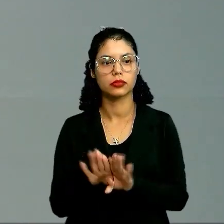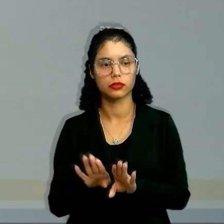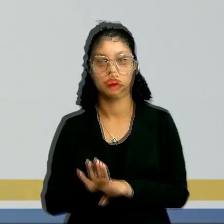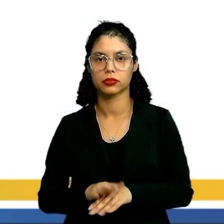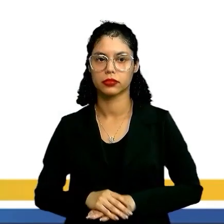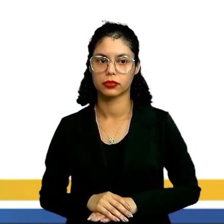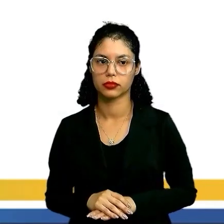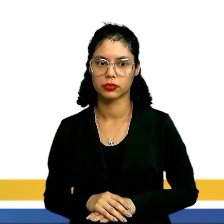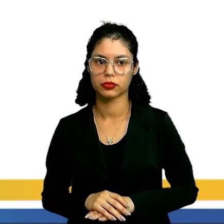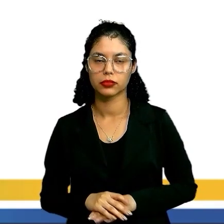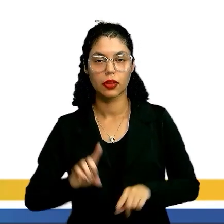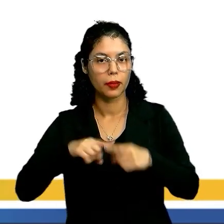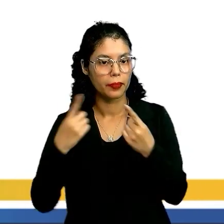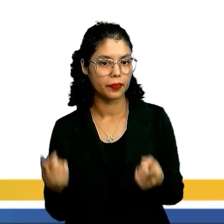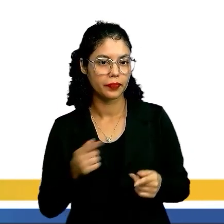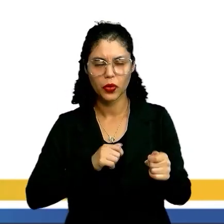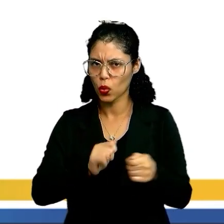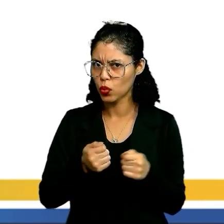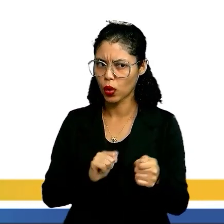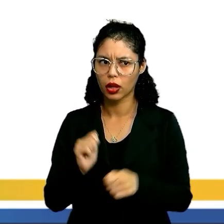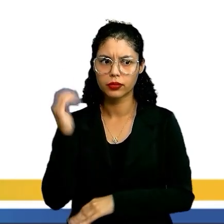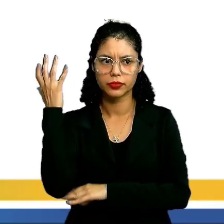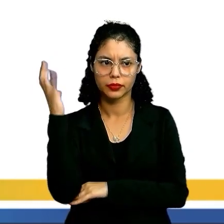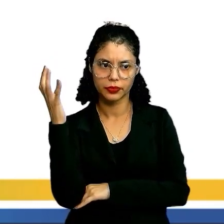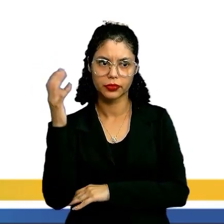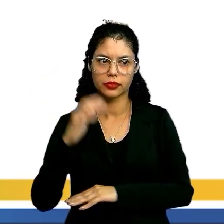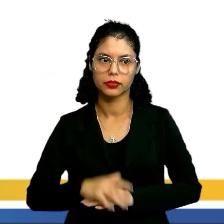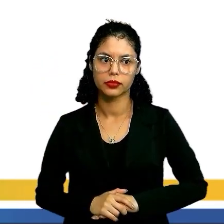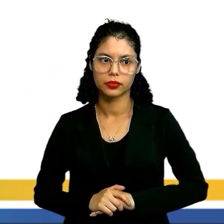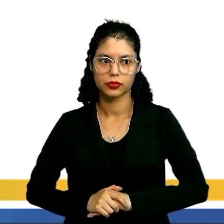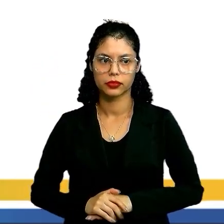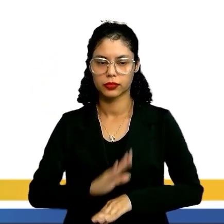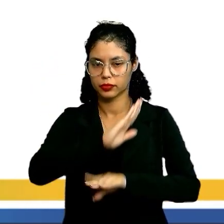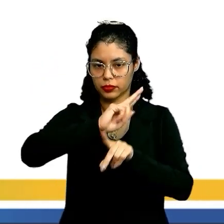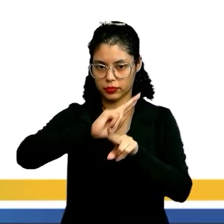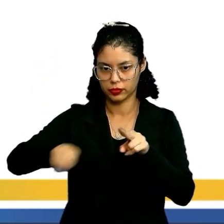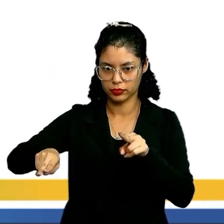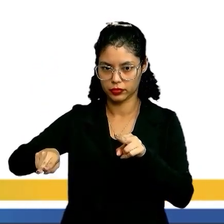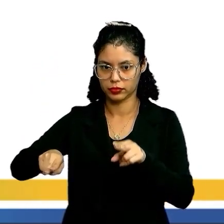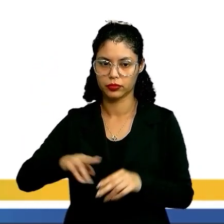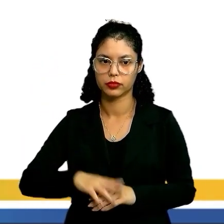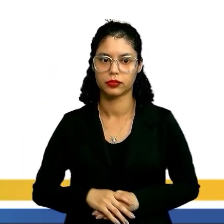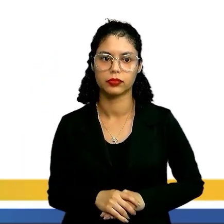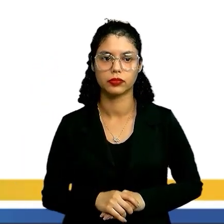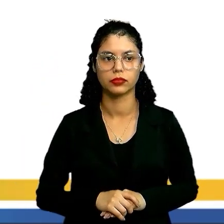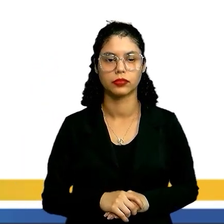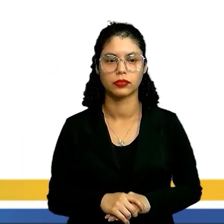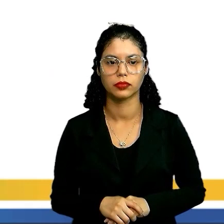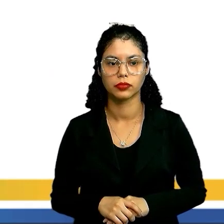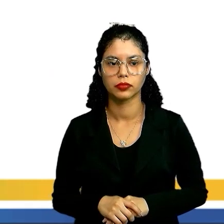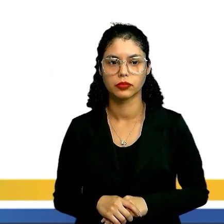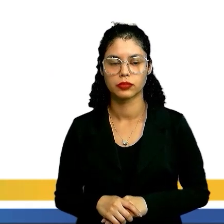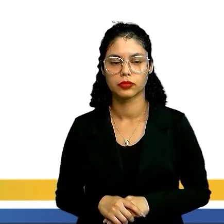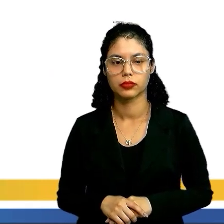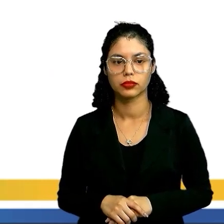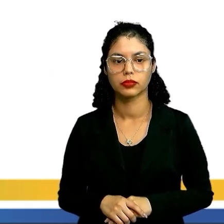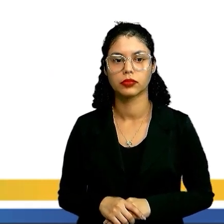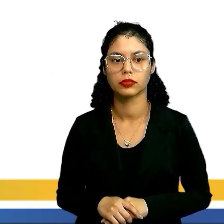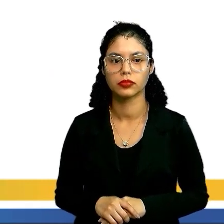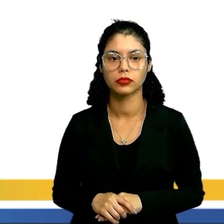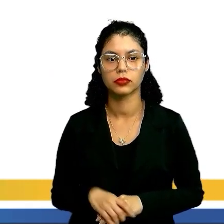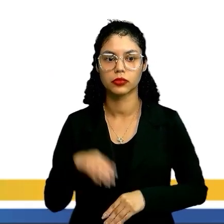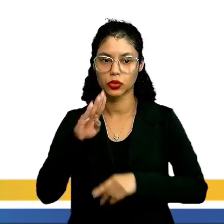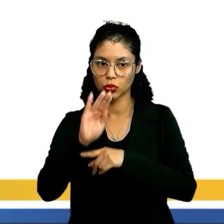vão ter chance. Mas se você quer controlar o crescimento da sua planta, é só tirar essa gema apical, tá certo? Tem a